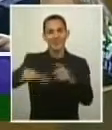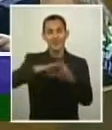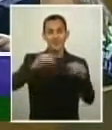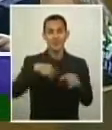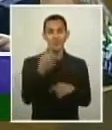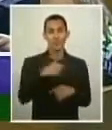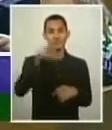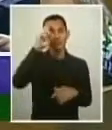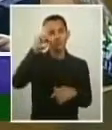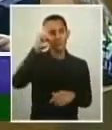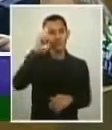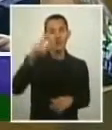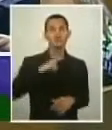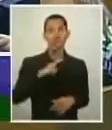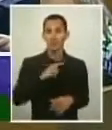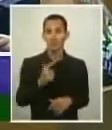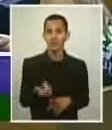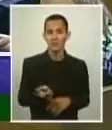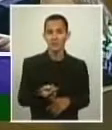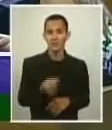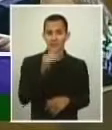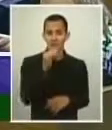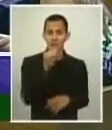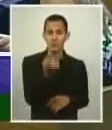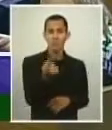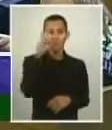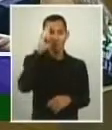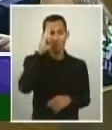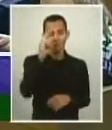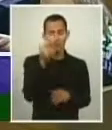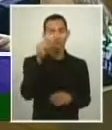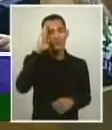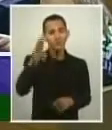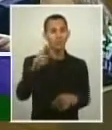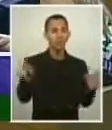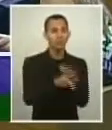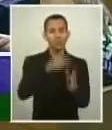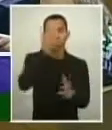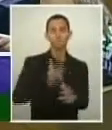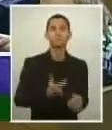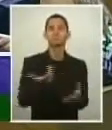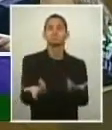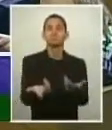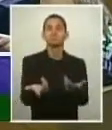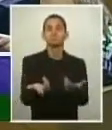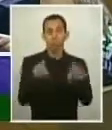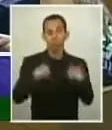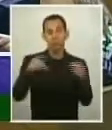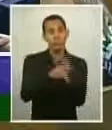todos somos proprietários ao menos de uma propriedade fundamental o próprio corpo